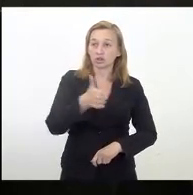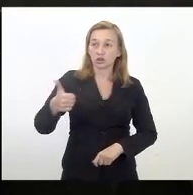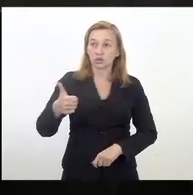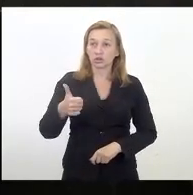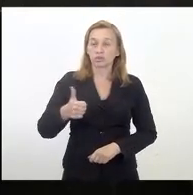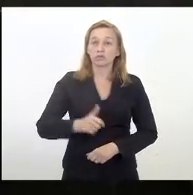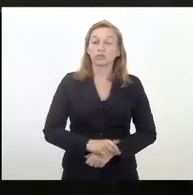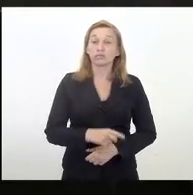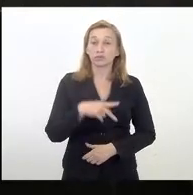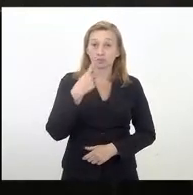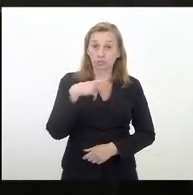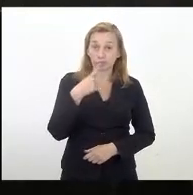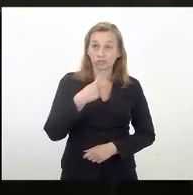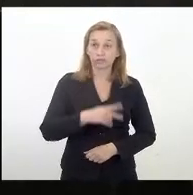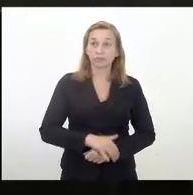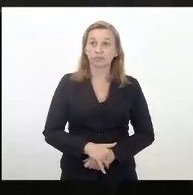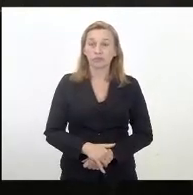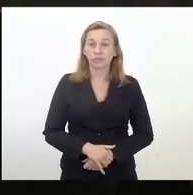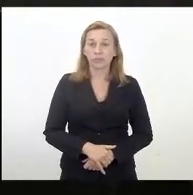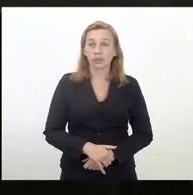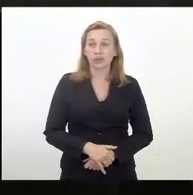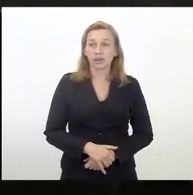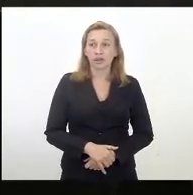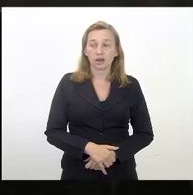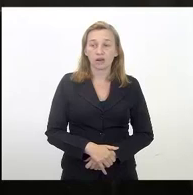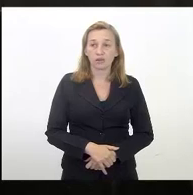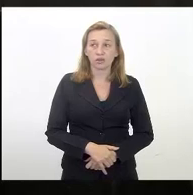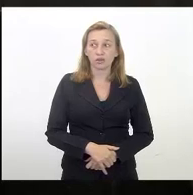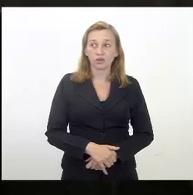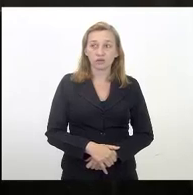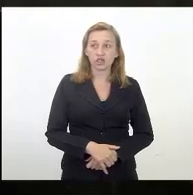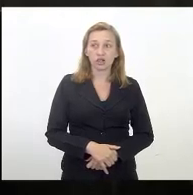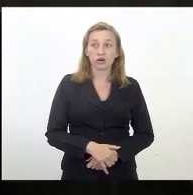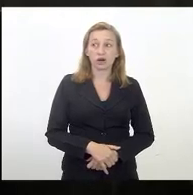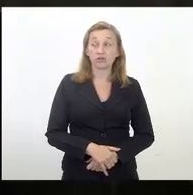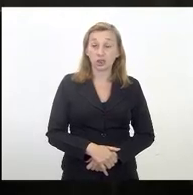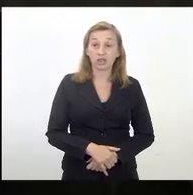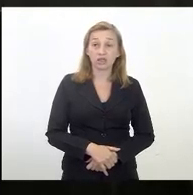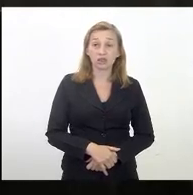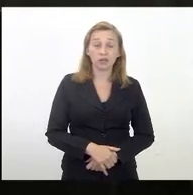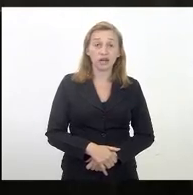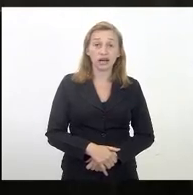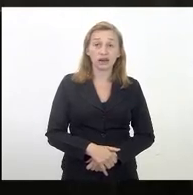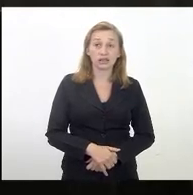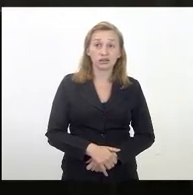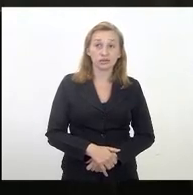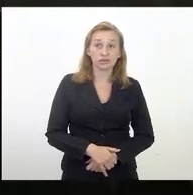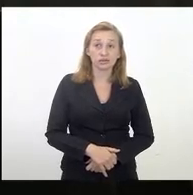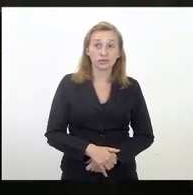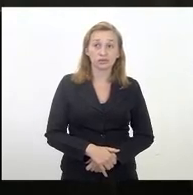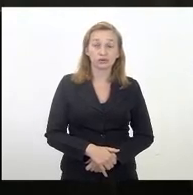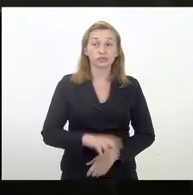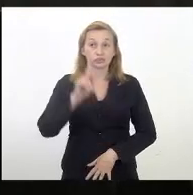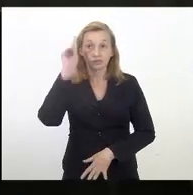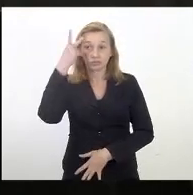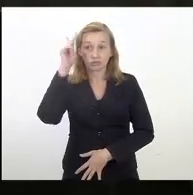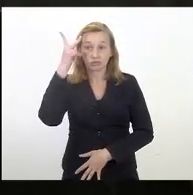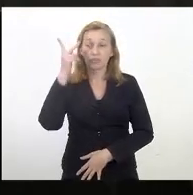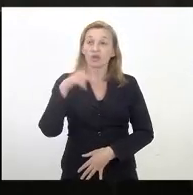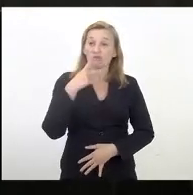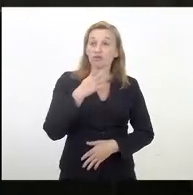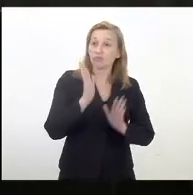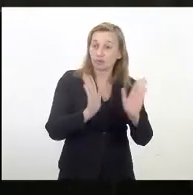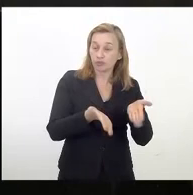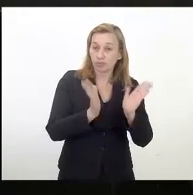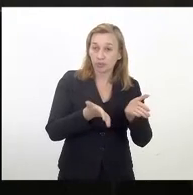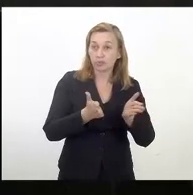e cabe ressaltar que as séries históricas demonstram que sempre o segundo